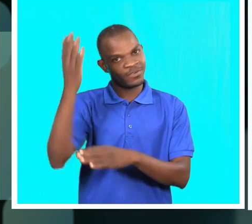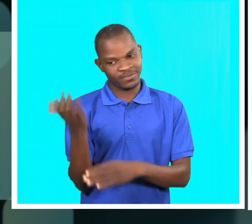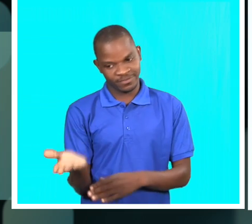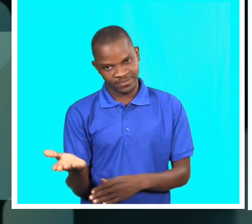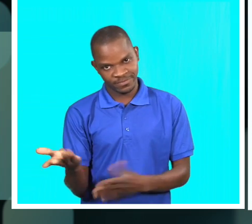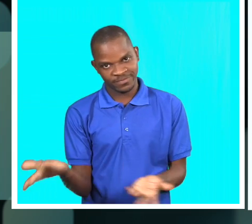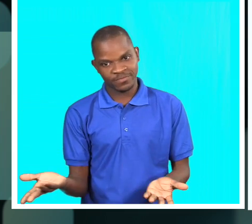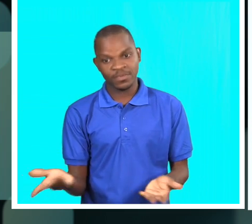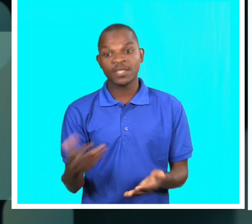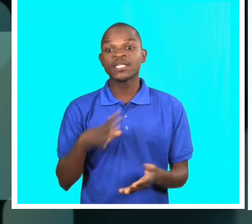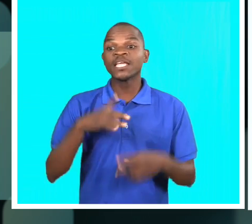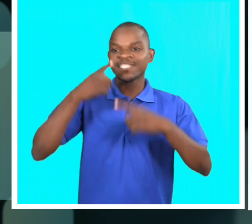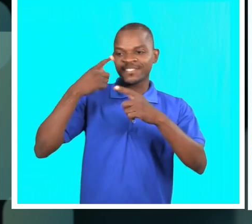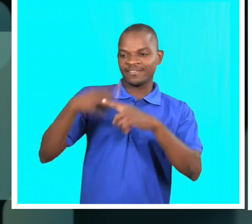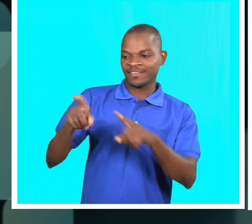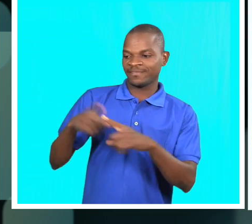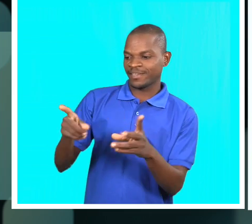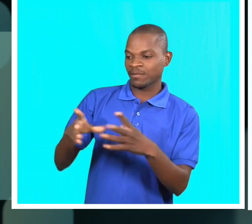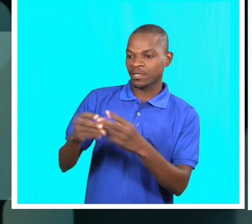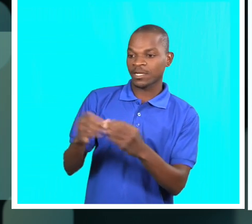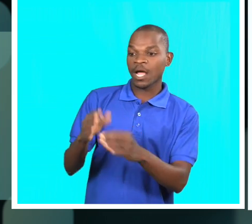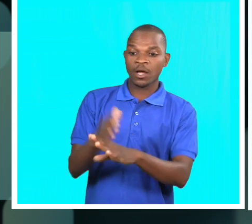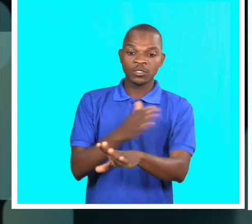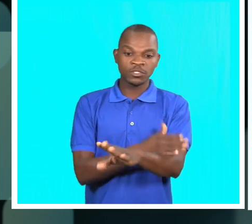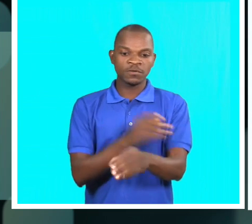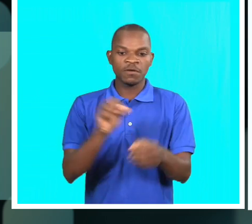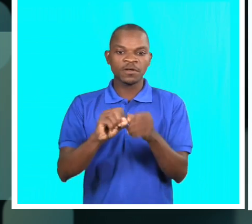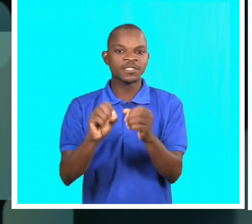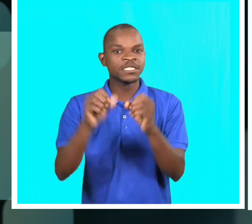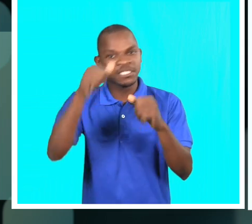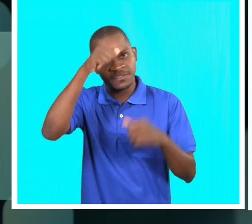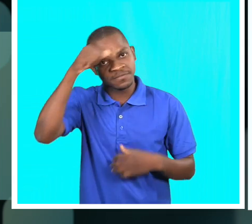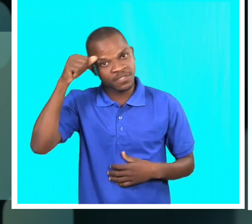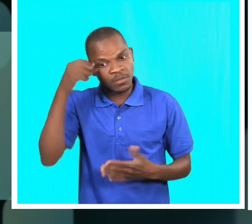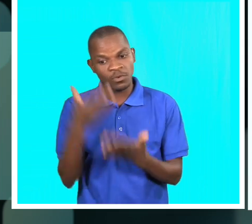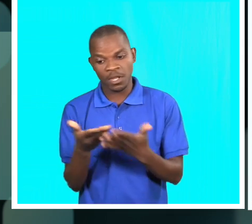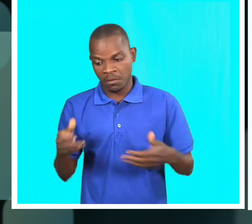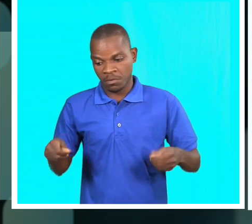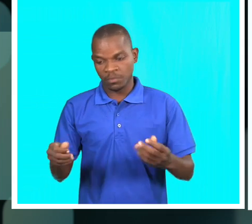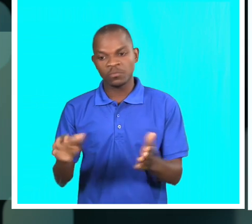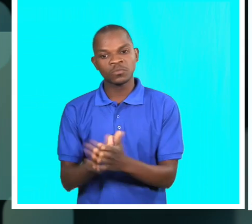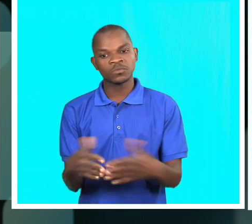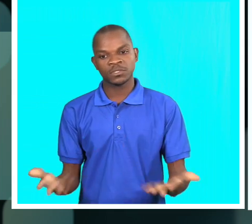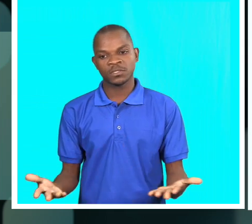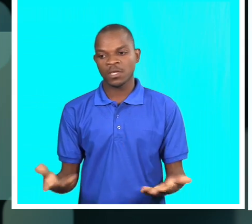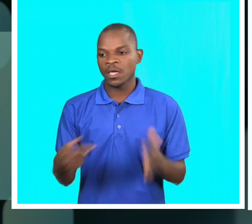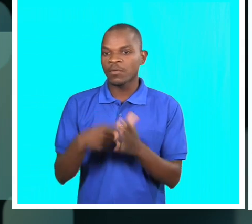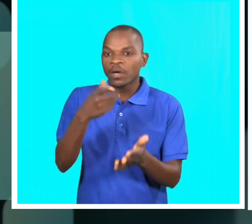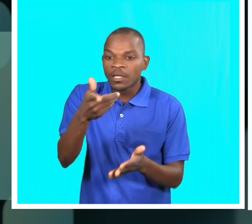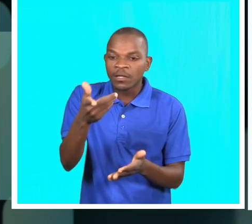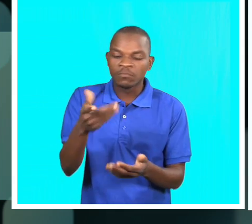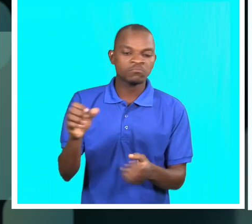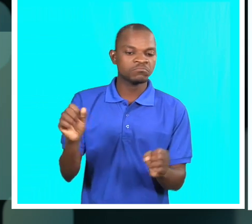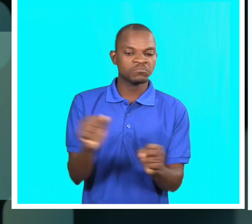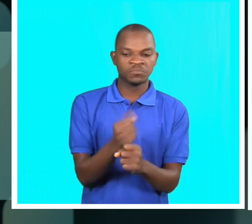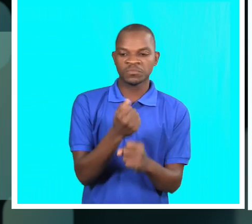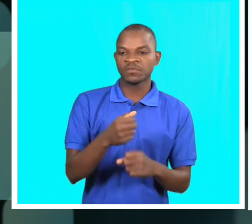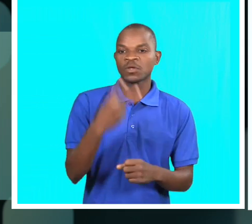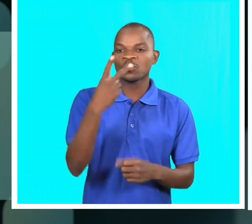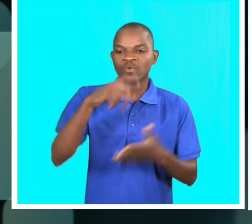bastante, vai lhe ajudar muito. Há muita coisa que ela não conseguia fazer por falta de meio. Ela não pode